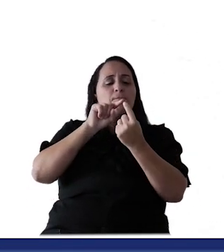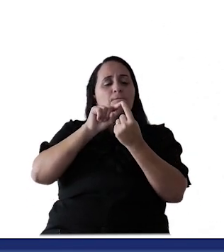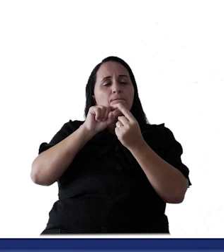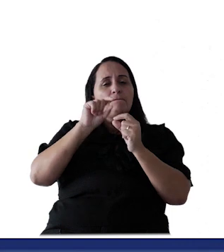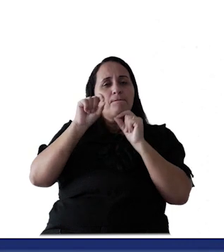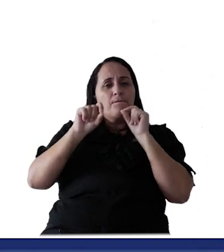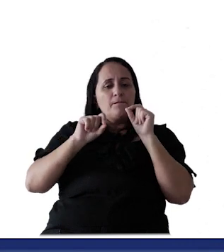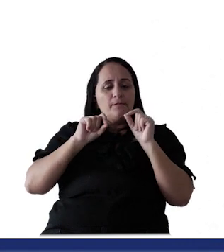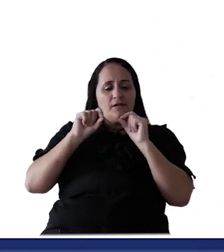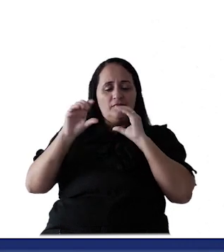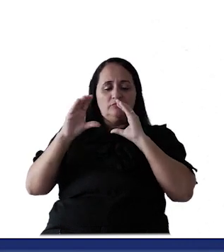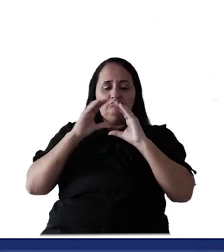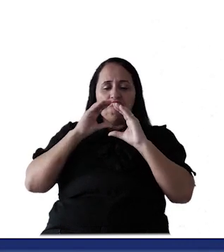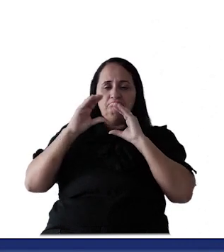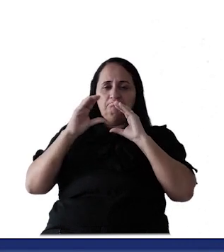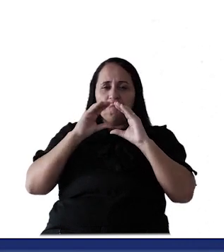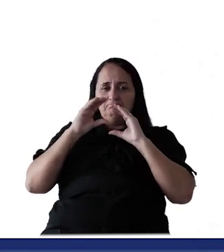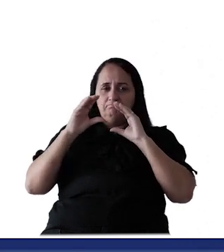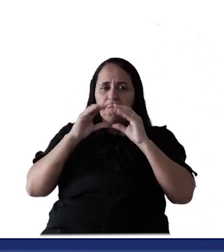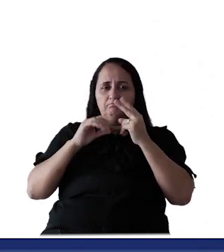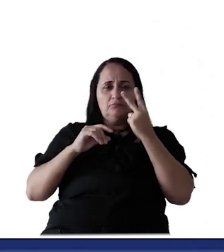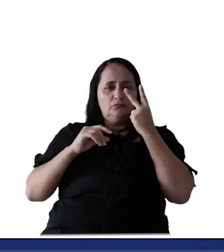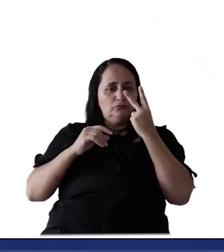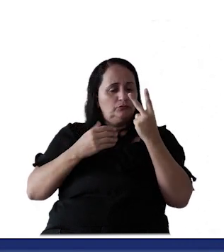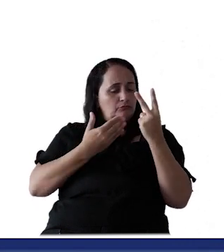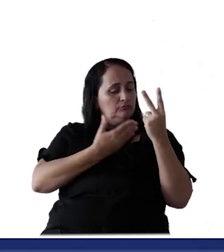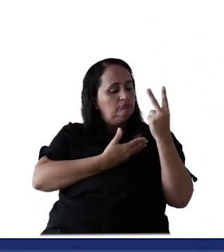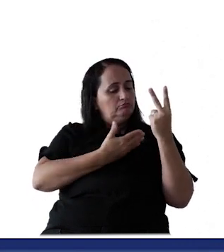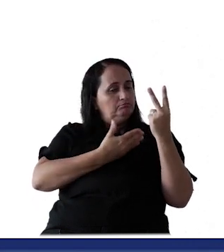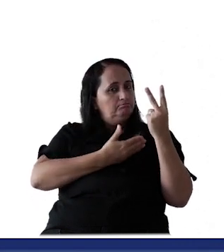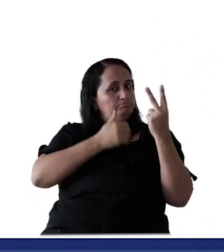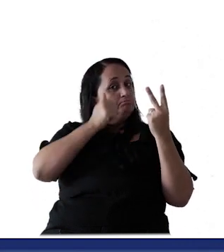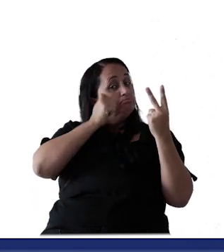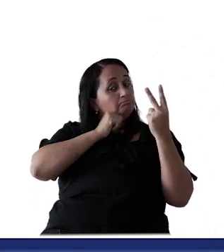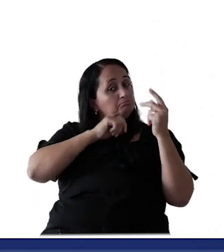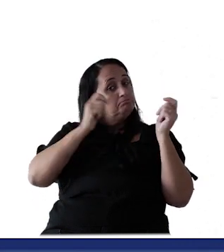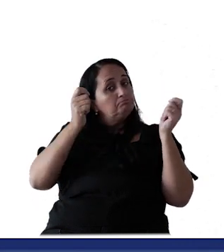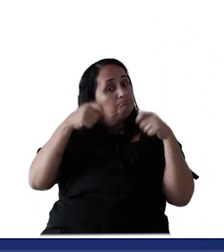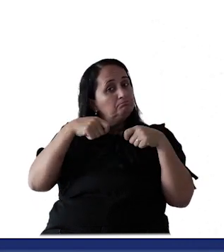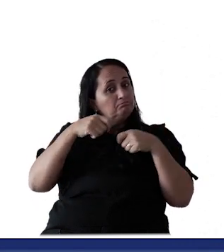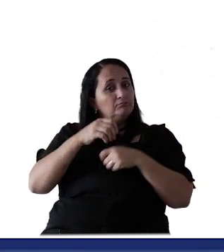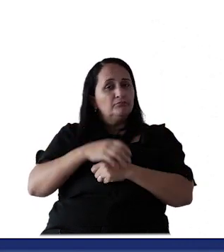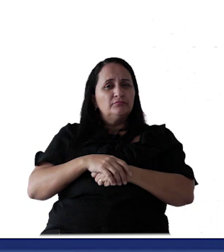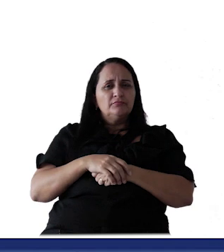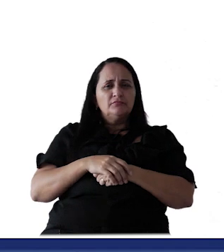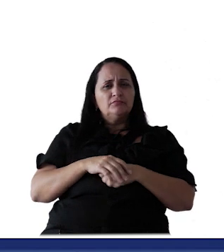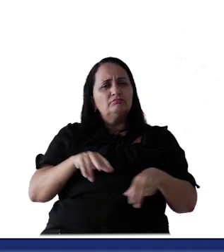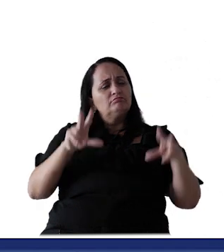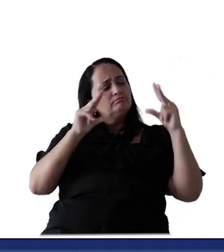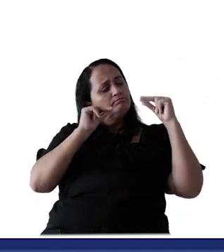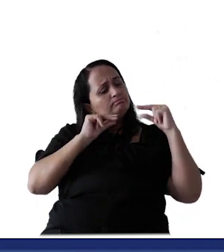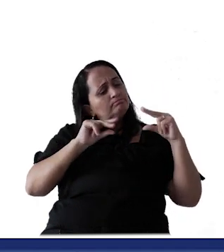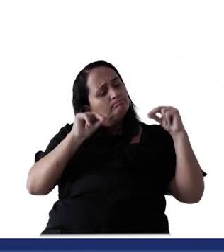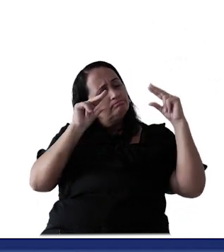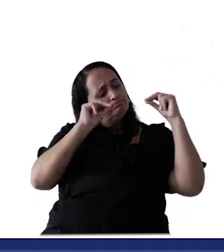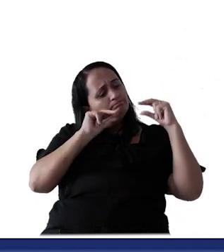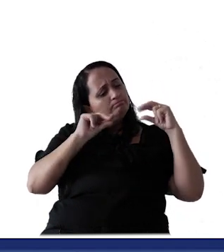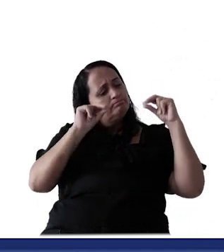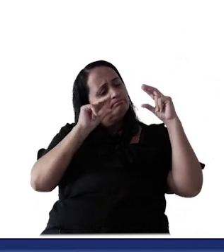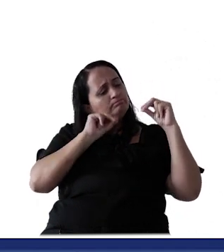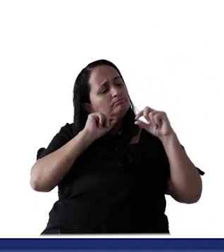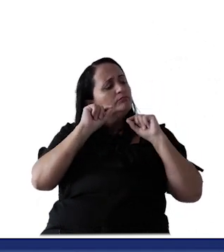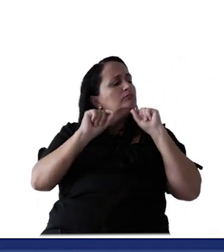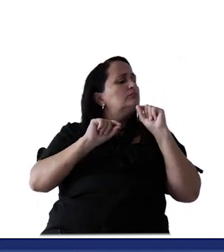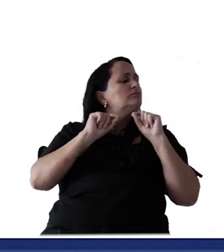uma situação comunicativa de diálogo. 2 amigas, possivelmente. O que elas estão fazendo? Trocando informações